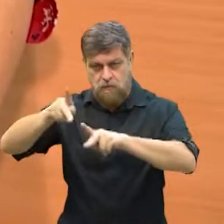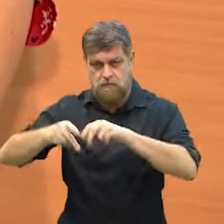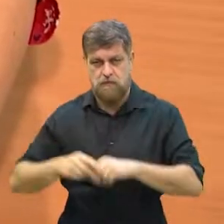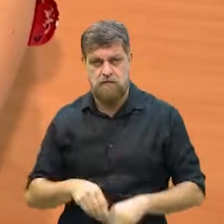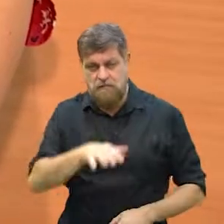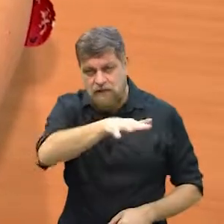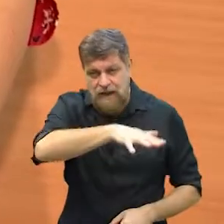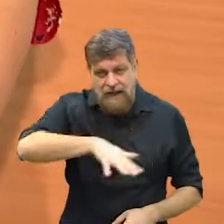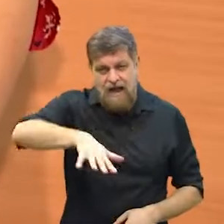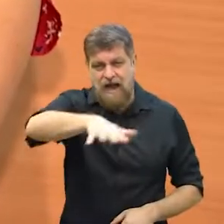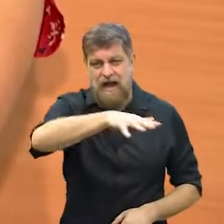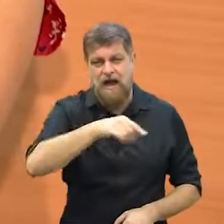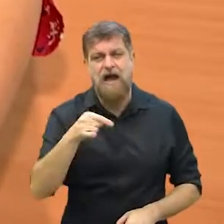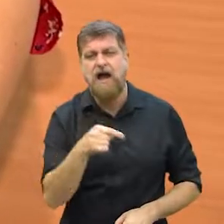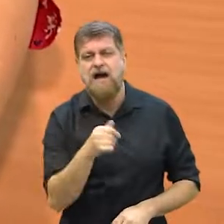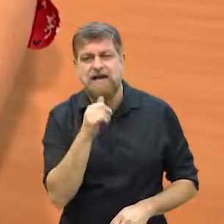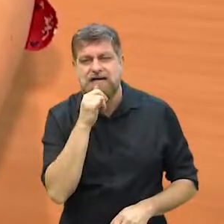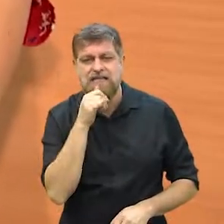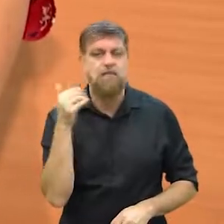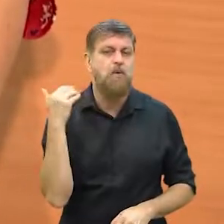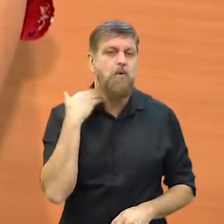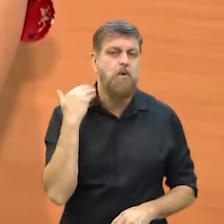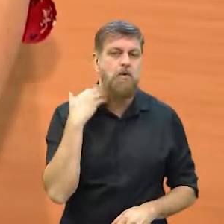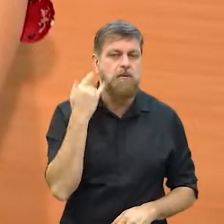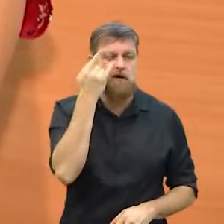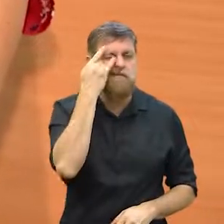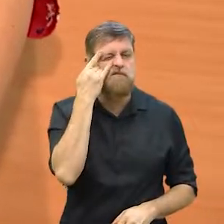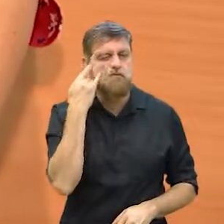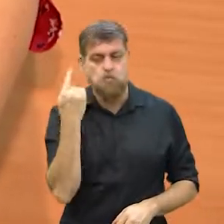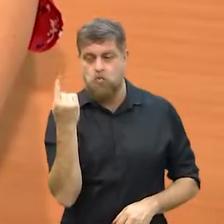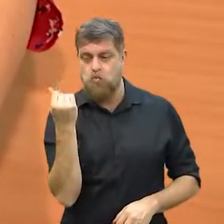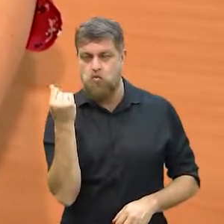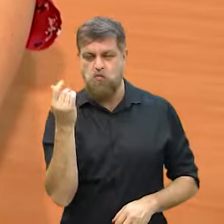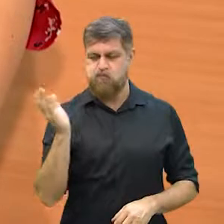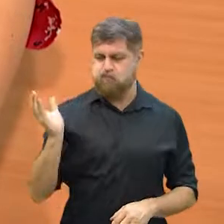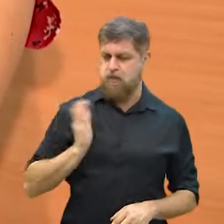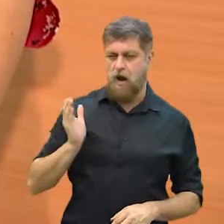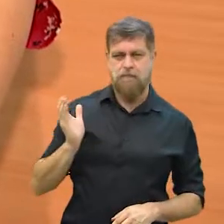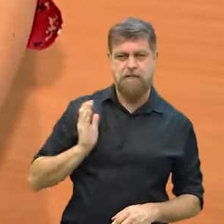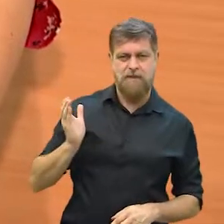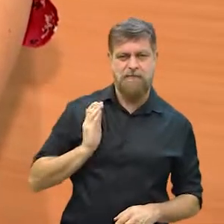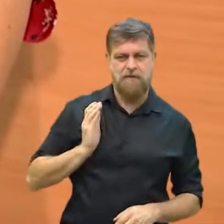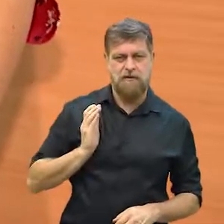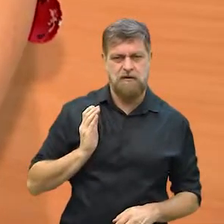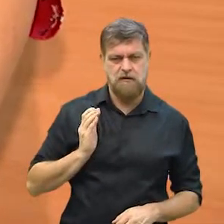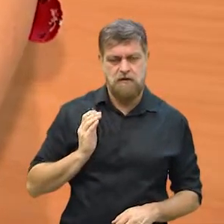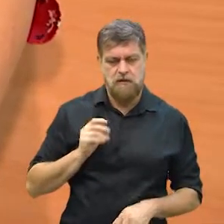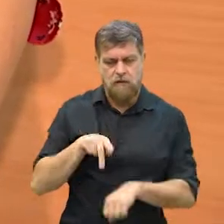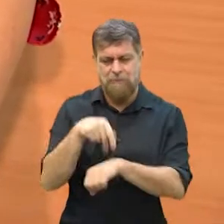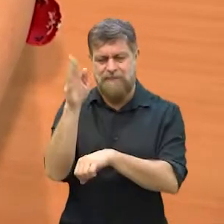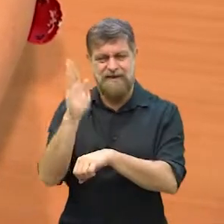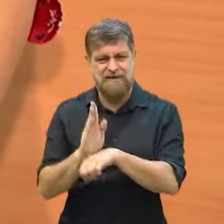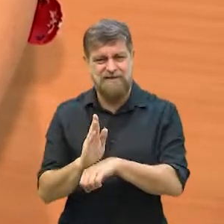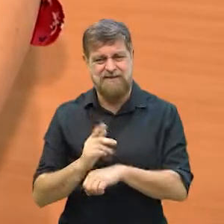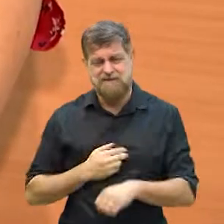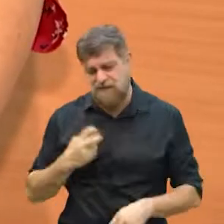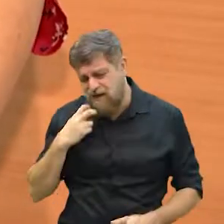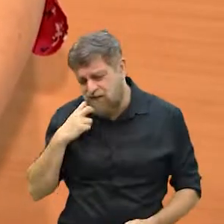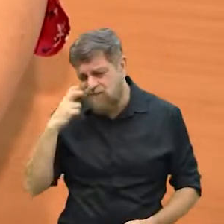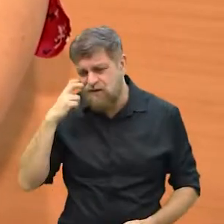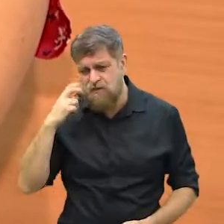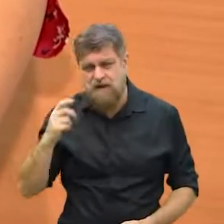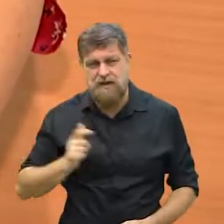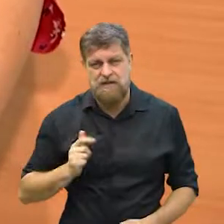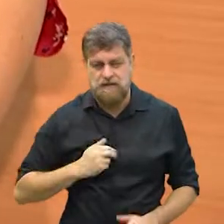povo para setores como os bancos, que nunca lucraram tanto, né? É um escândalo que o Brasil, a